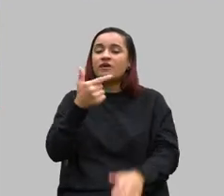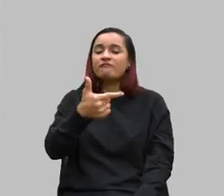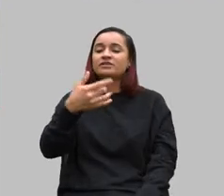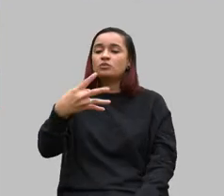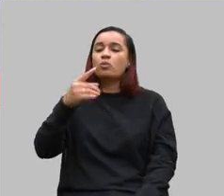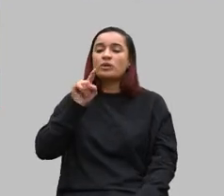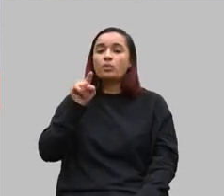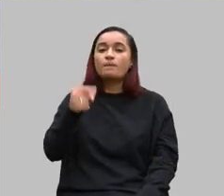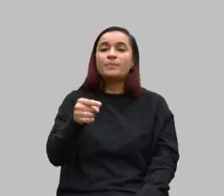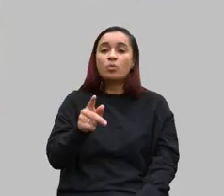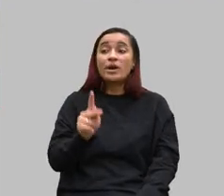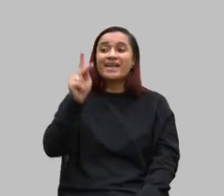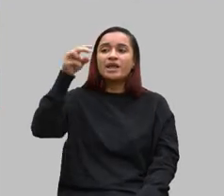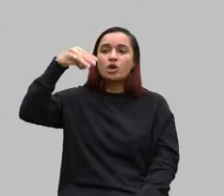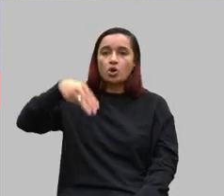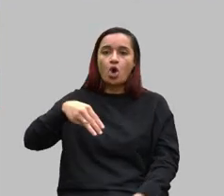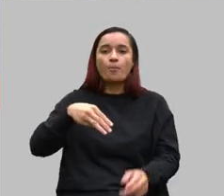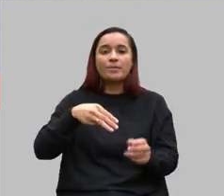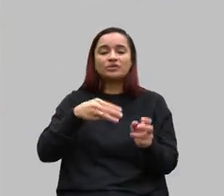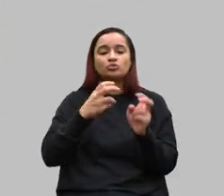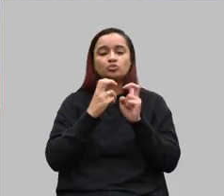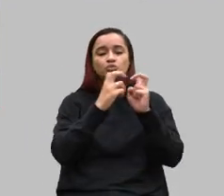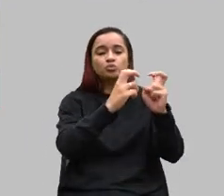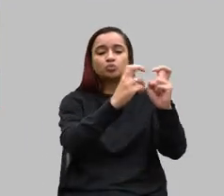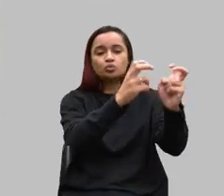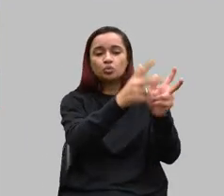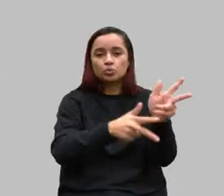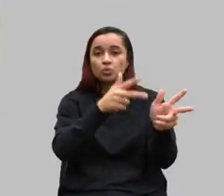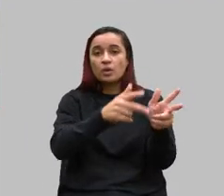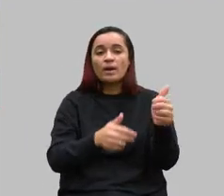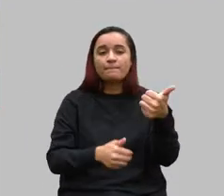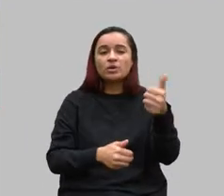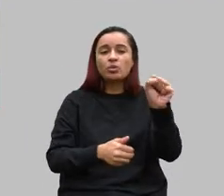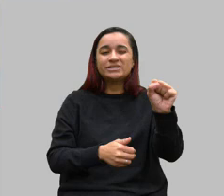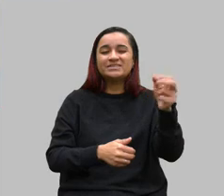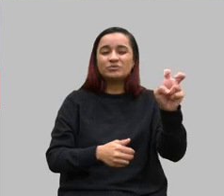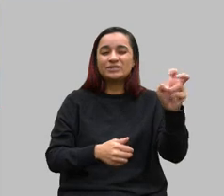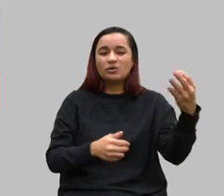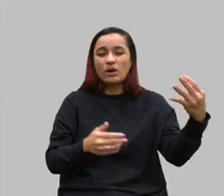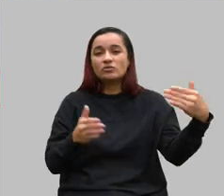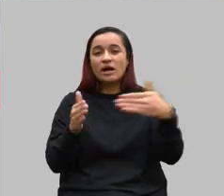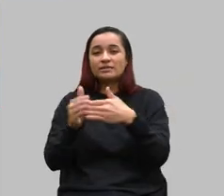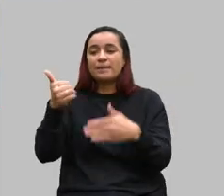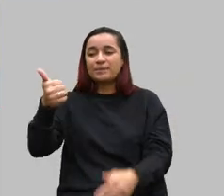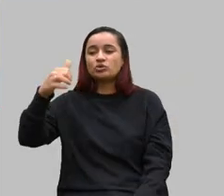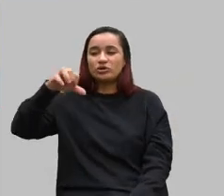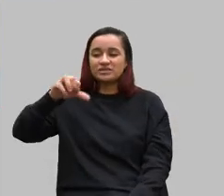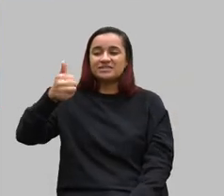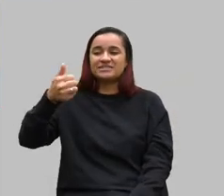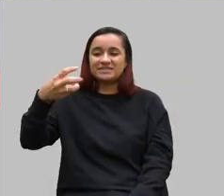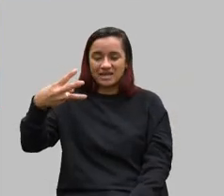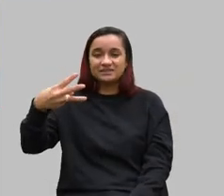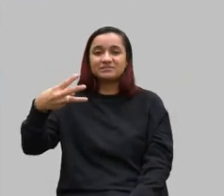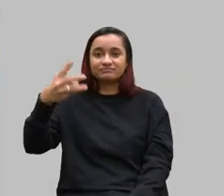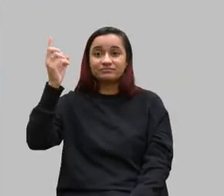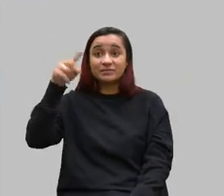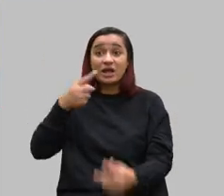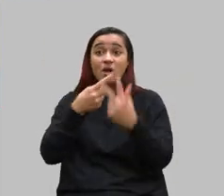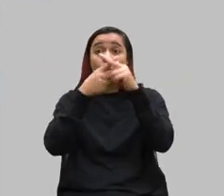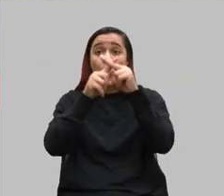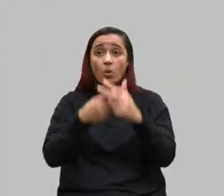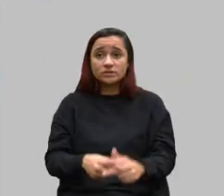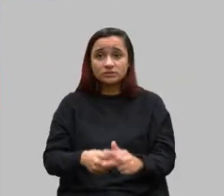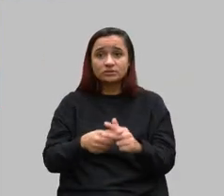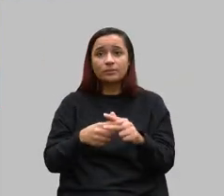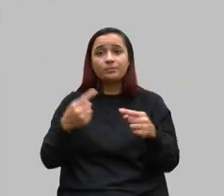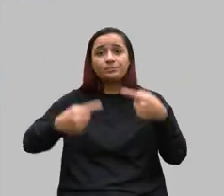entre 1854 e 1913 houve uma concertação política conectando O Poder